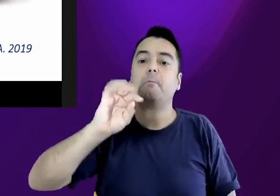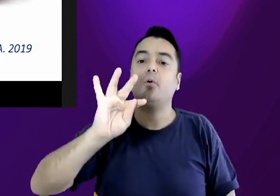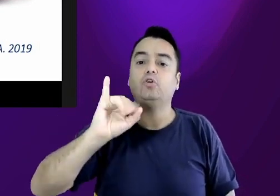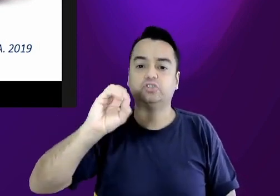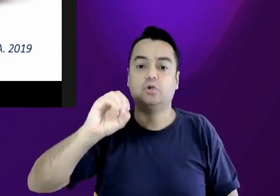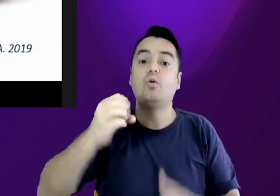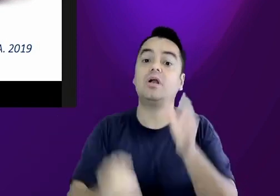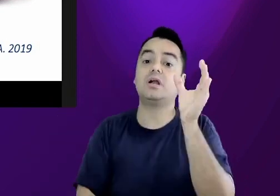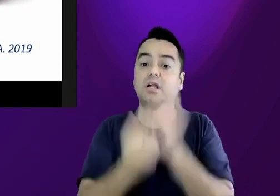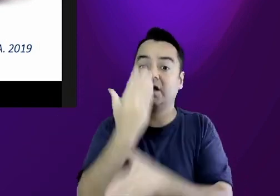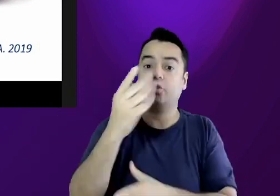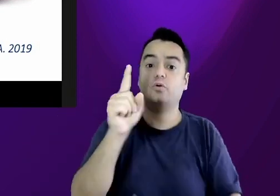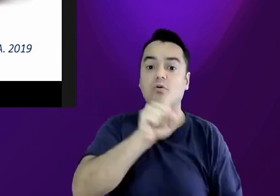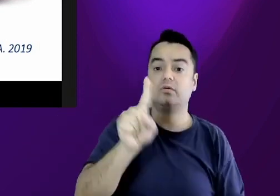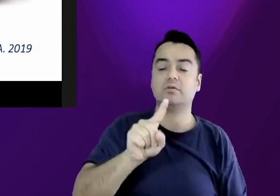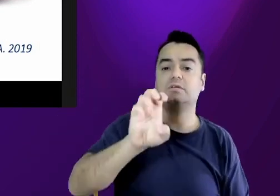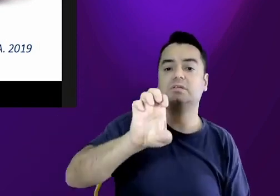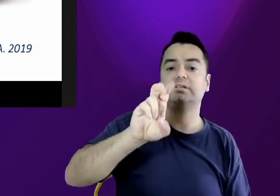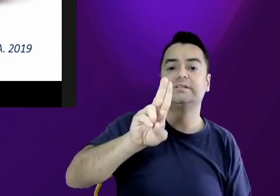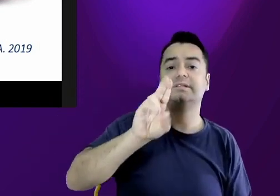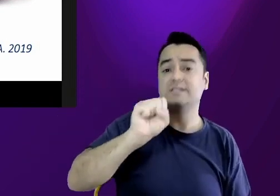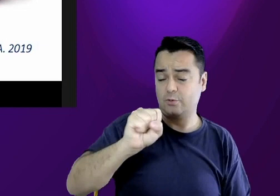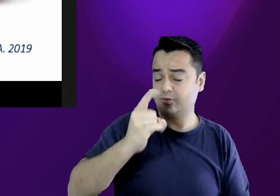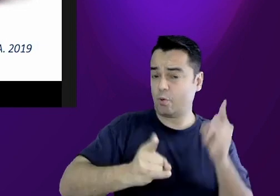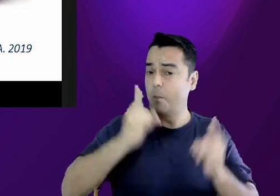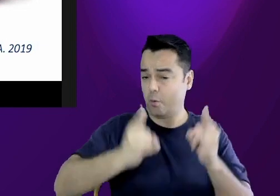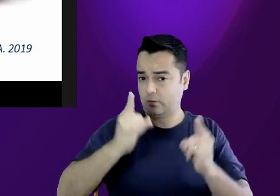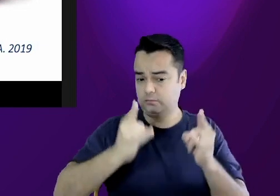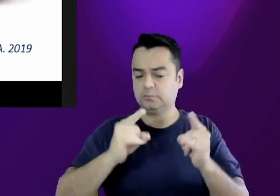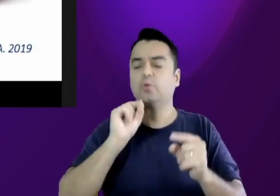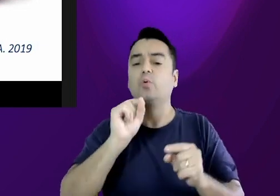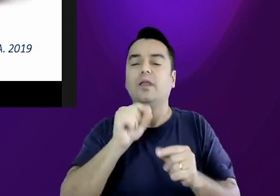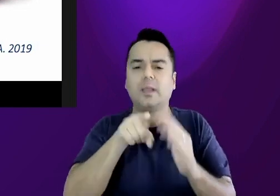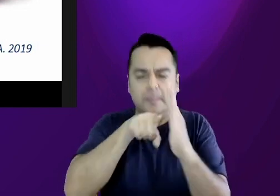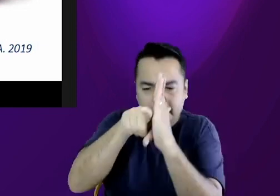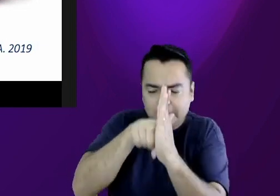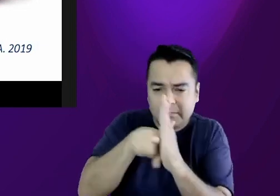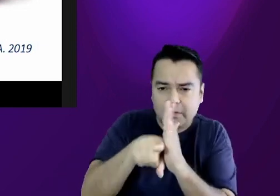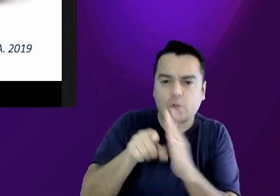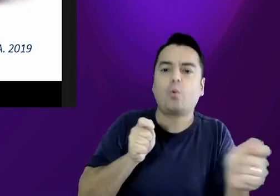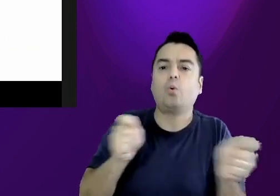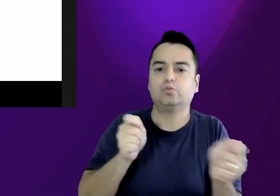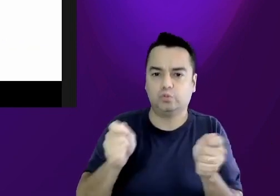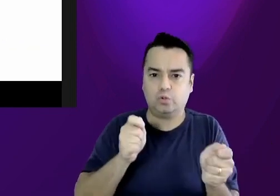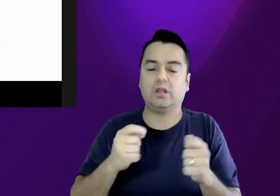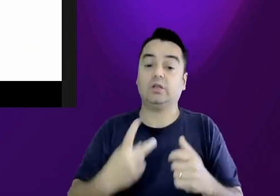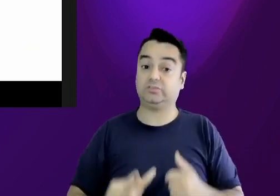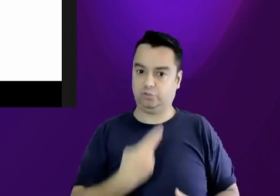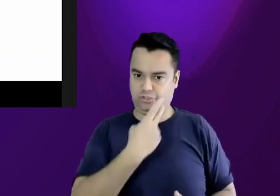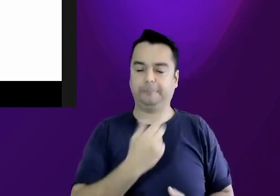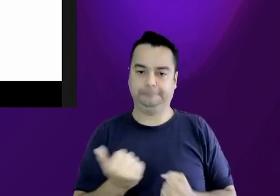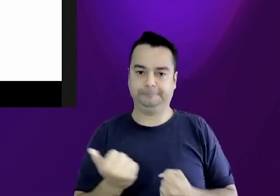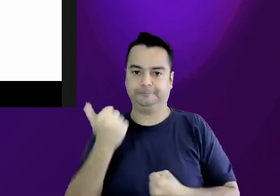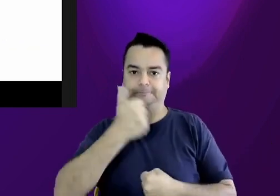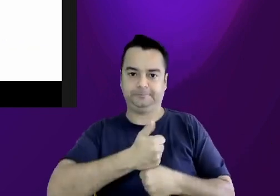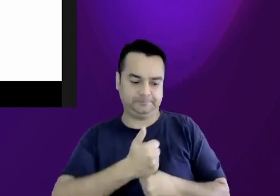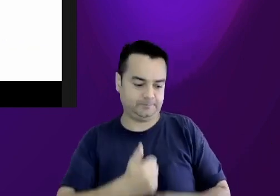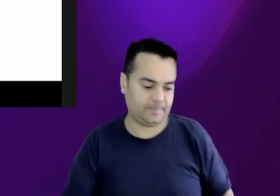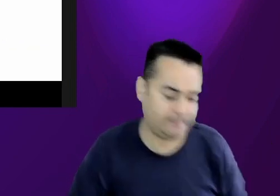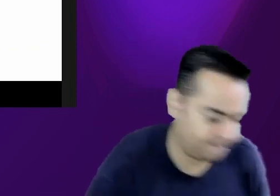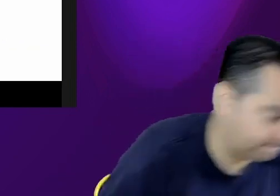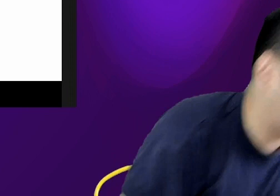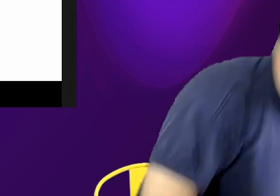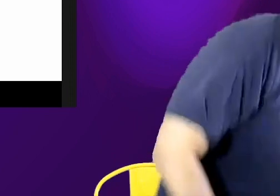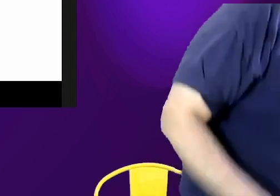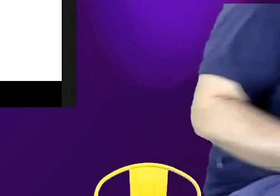um telemanipulador que permitia que a câmera fosse controlada e acionada pelo cirurgião. A primeira